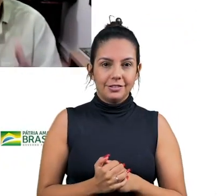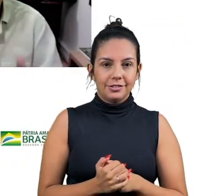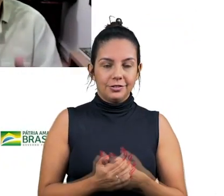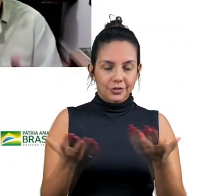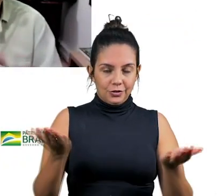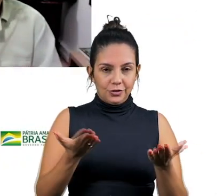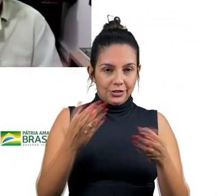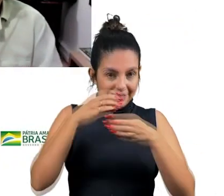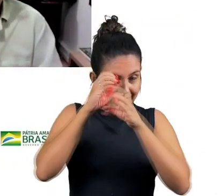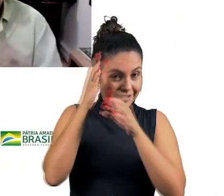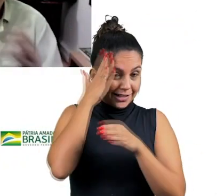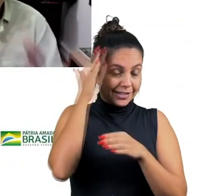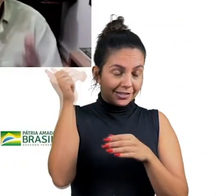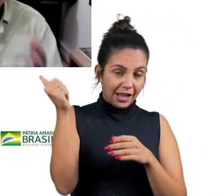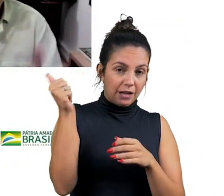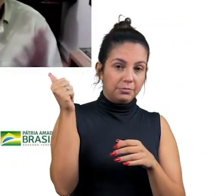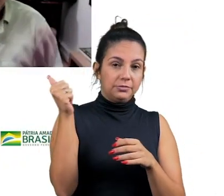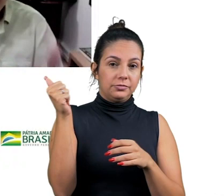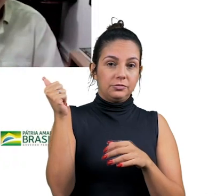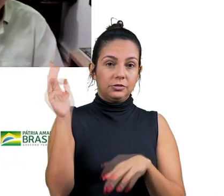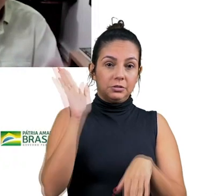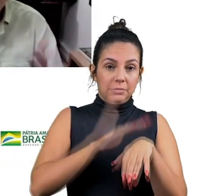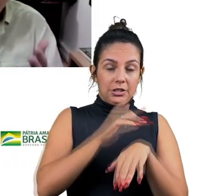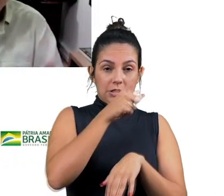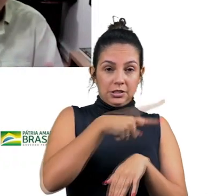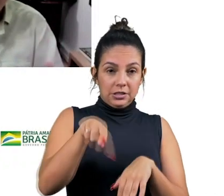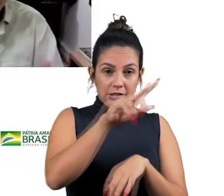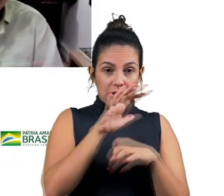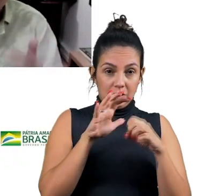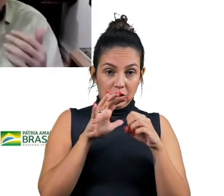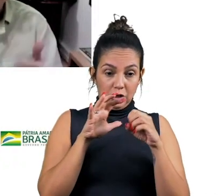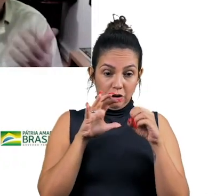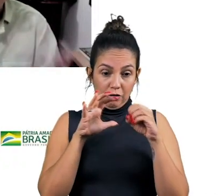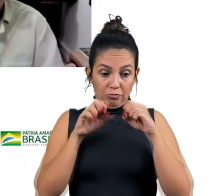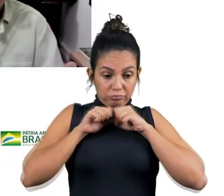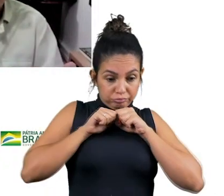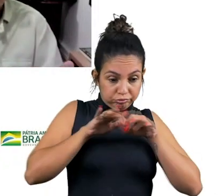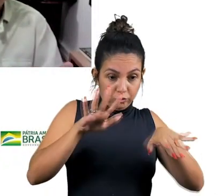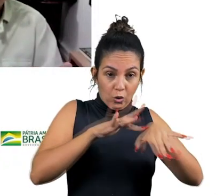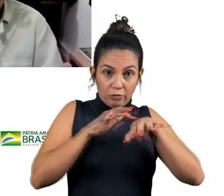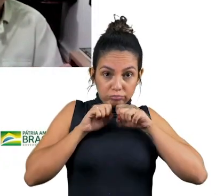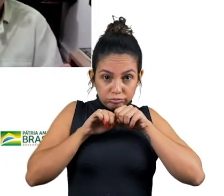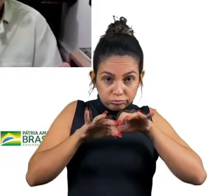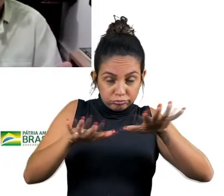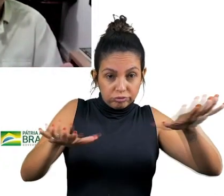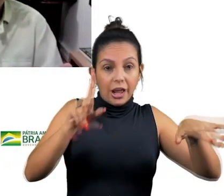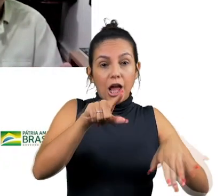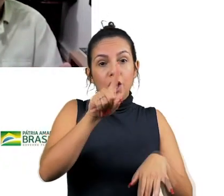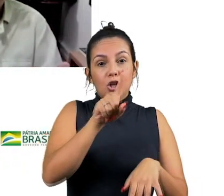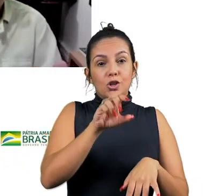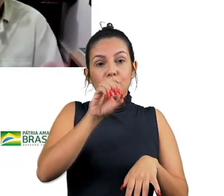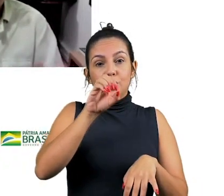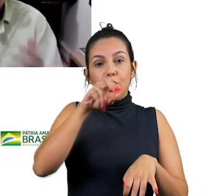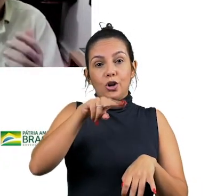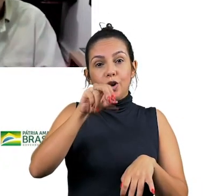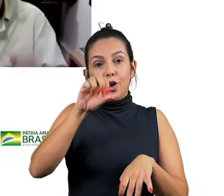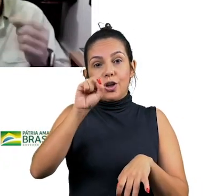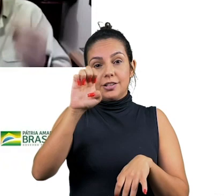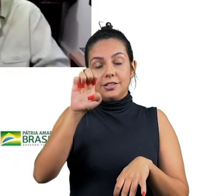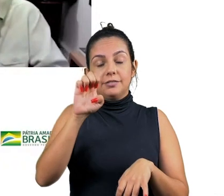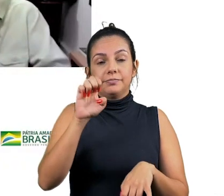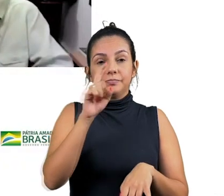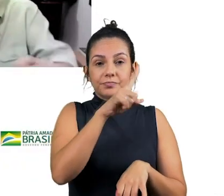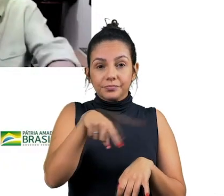Hoje a ciência sabe que a maior parte das epidemias do mundo são zoonoses.